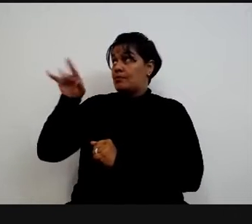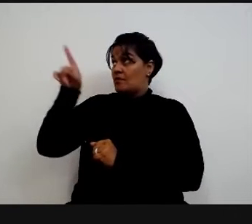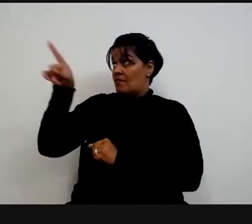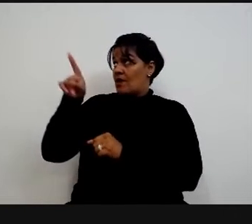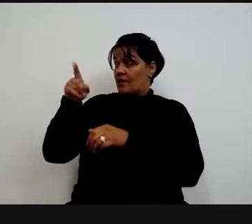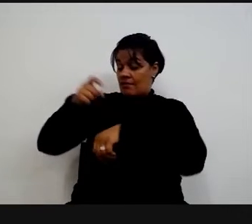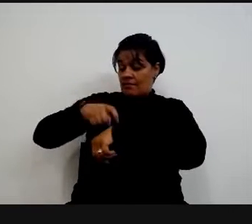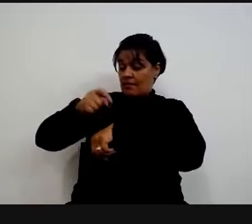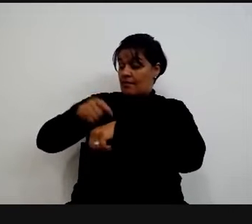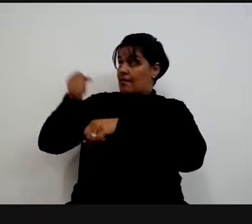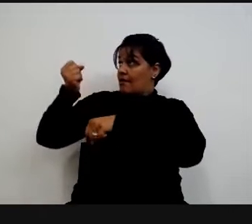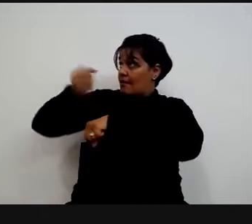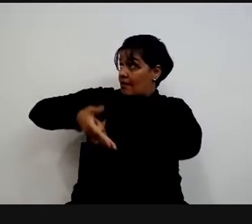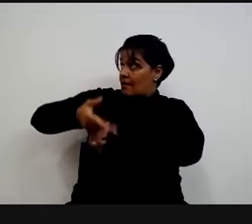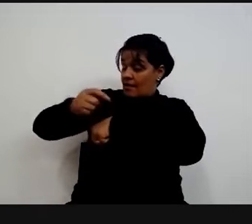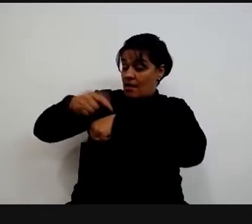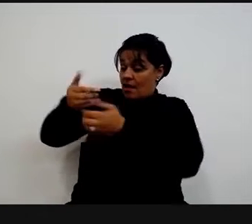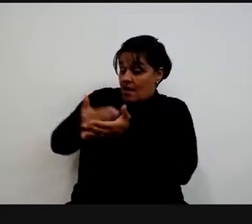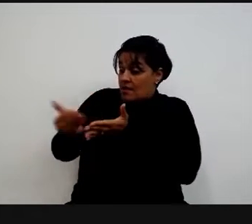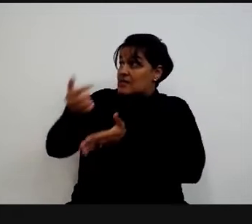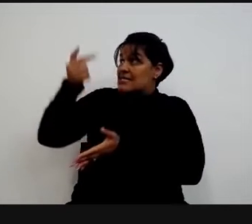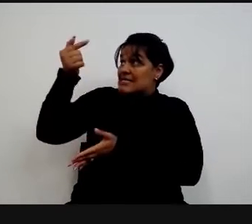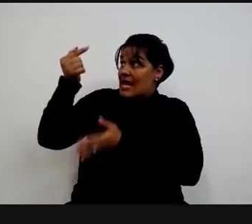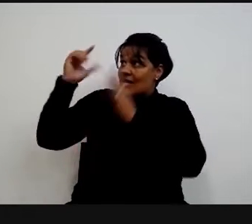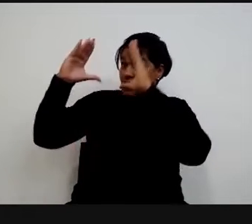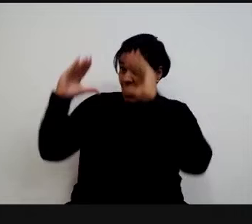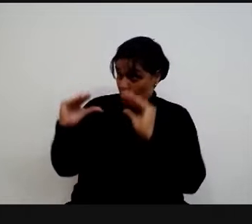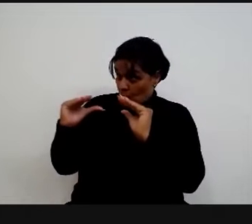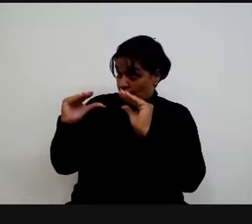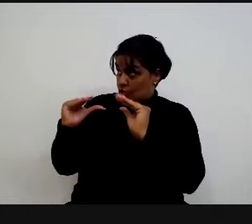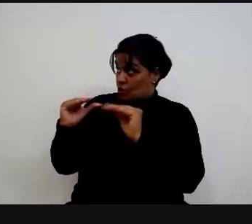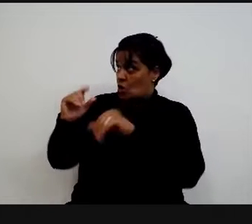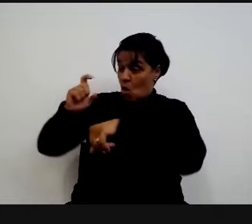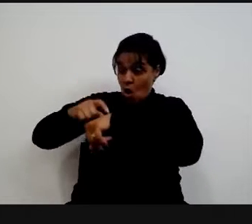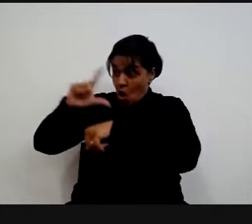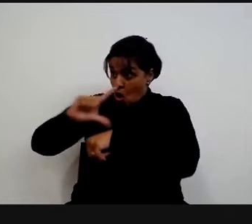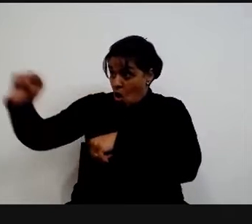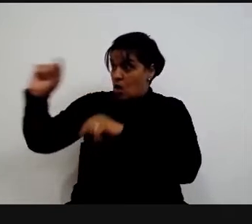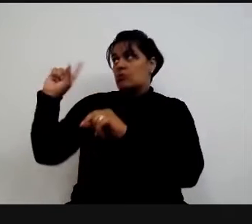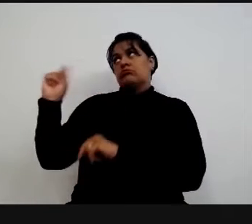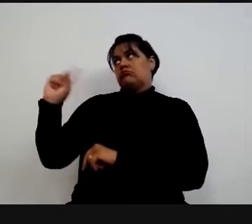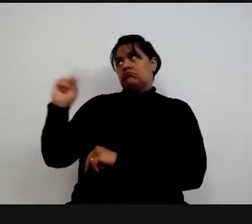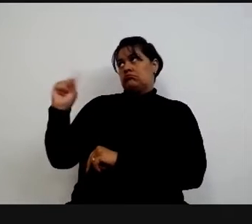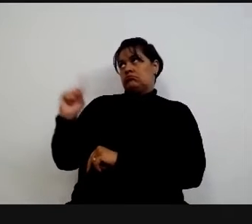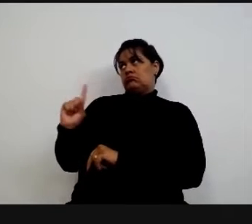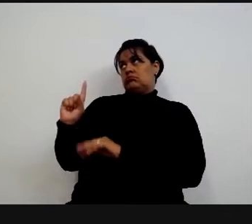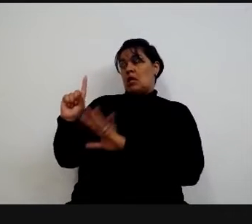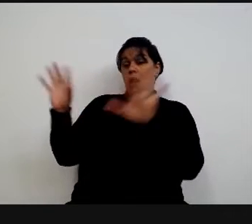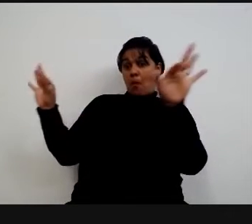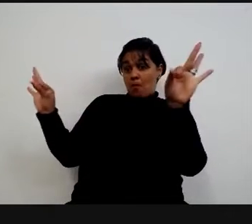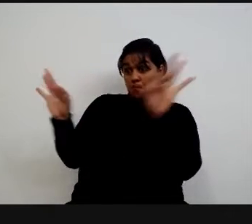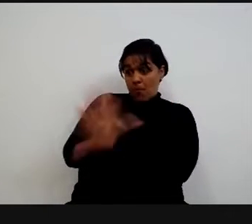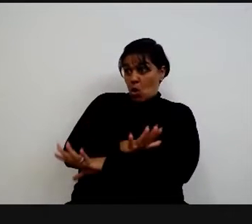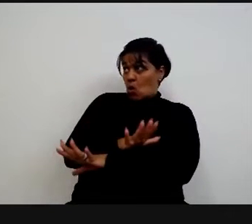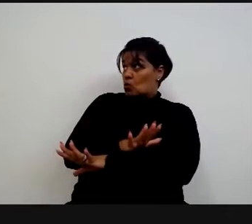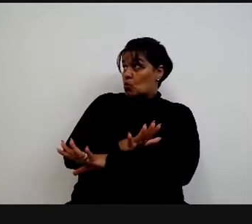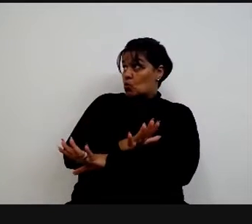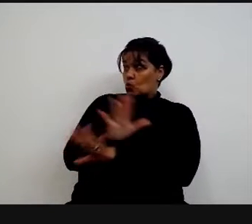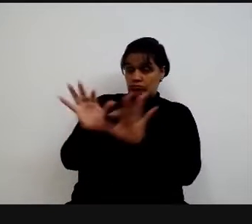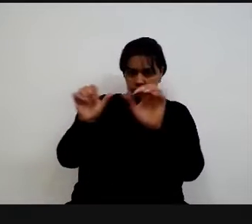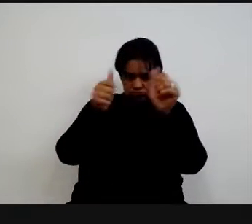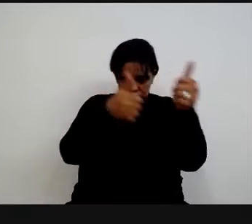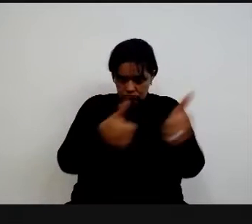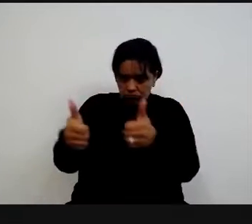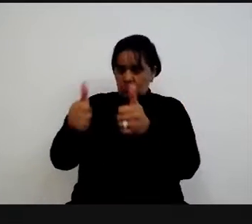noite, não tem horário para sair, só sai depois que a ordem do dia estiver impressa. E vai trabalhar na sessão de revisão para fazer revisão